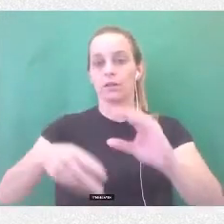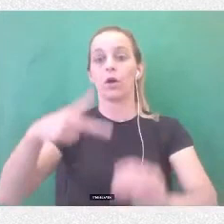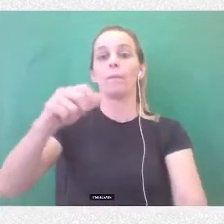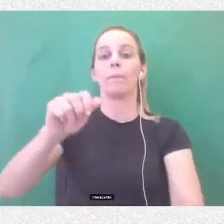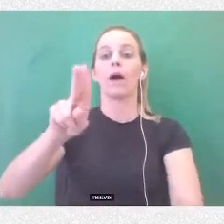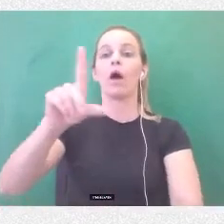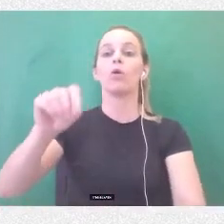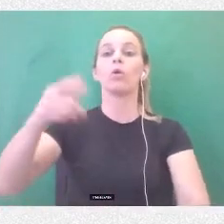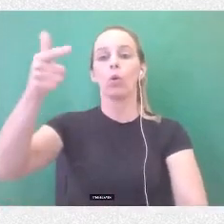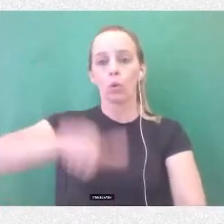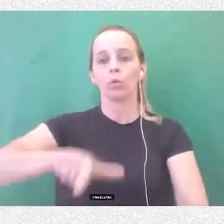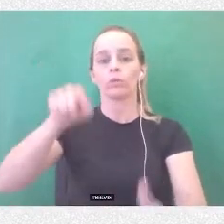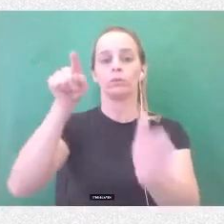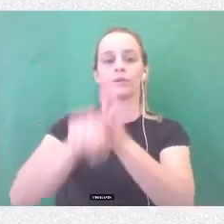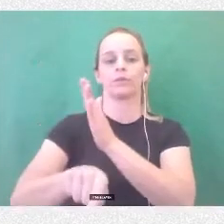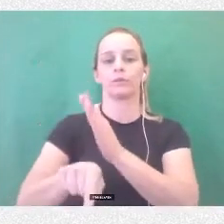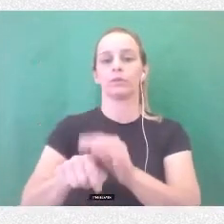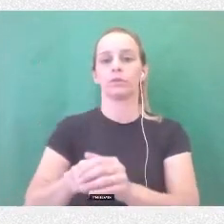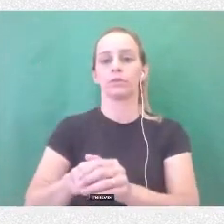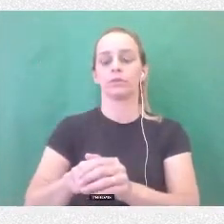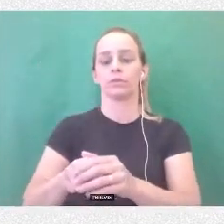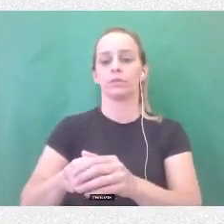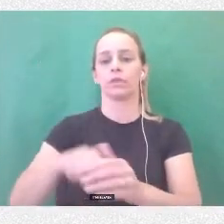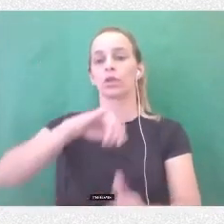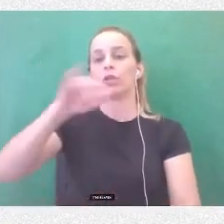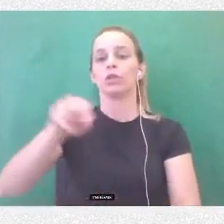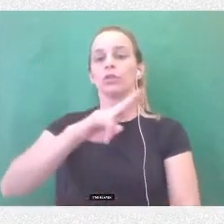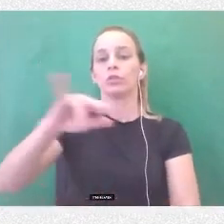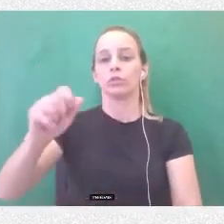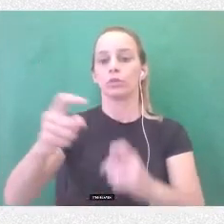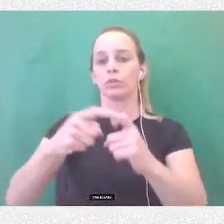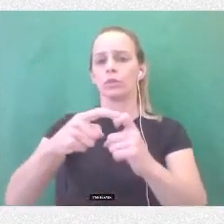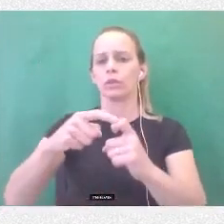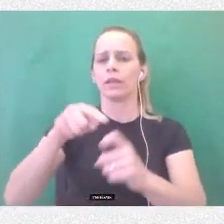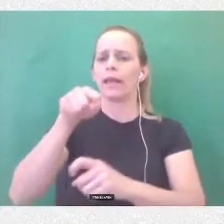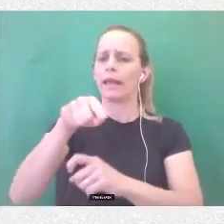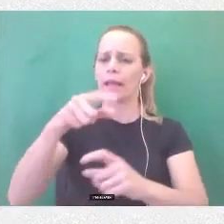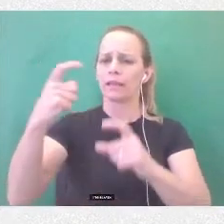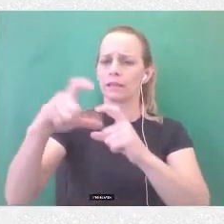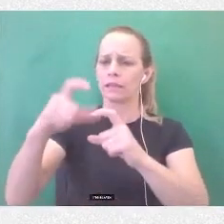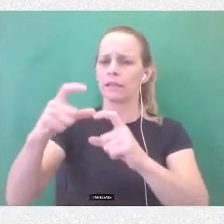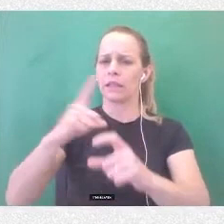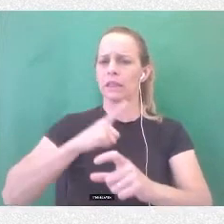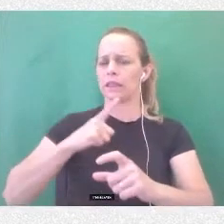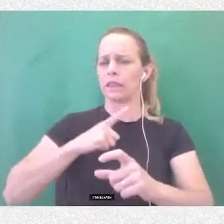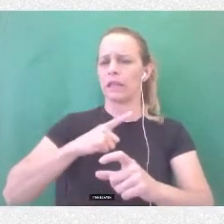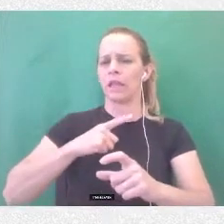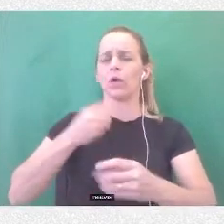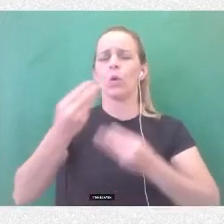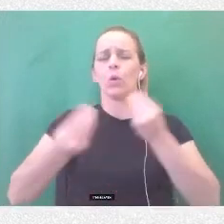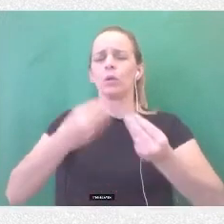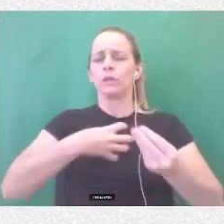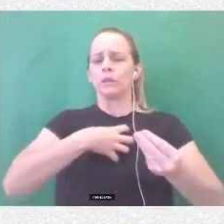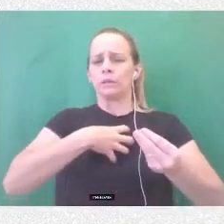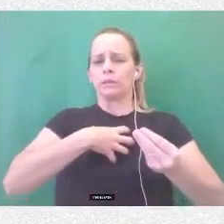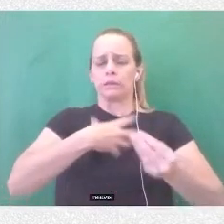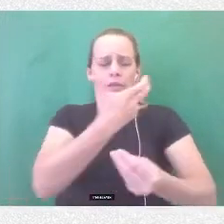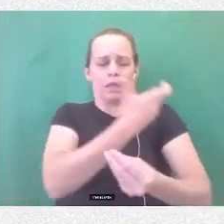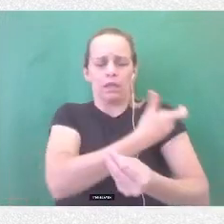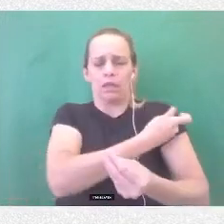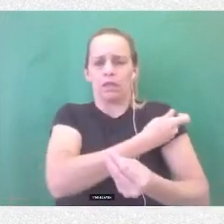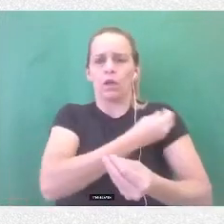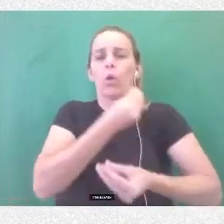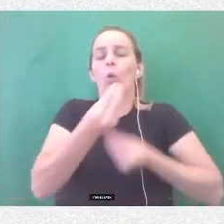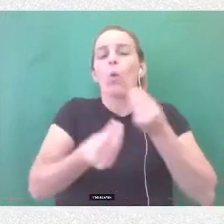pergunta para a doutora Júlia. A Pfizer realiza monitoramento das reações adversas? Qual é a predominância dos casos registrados